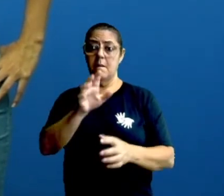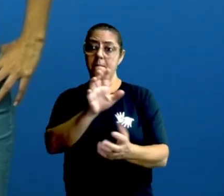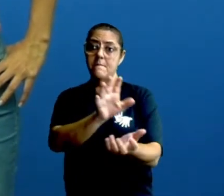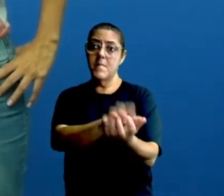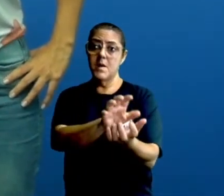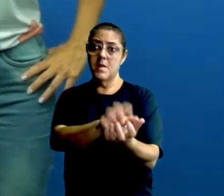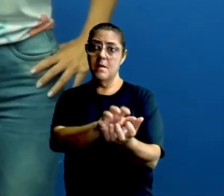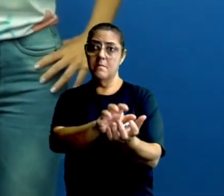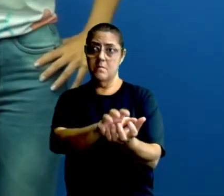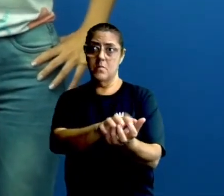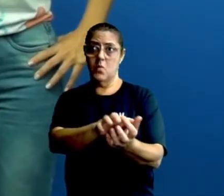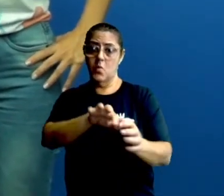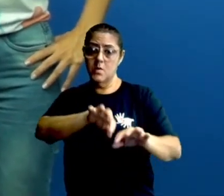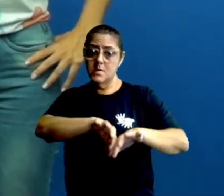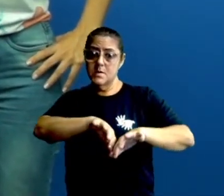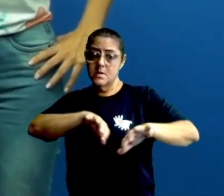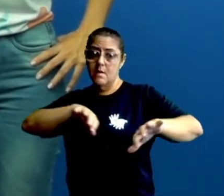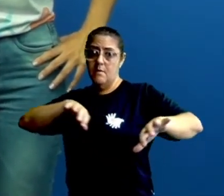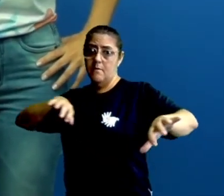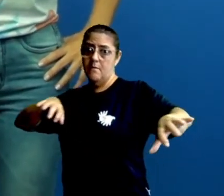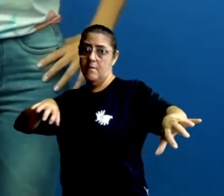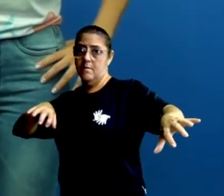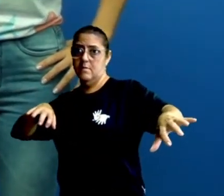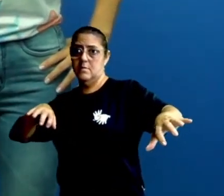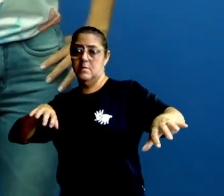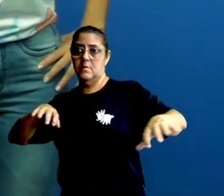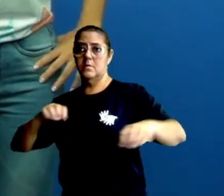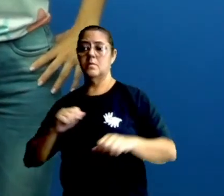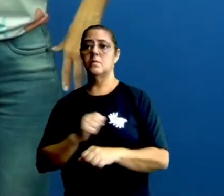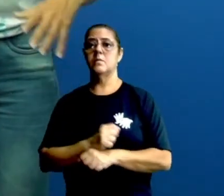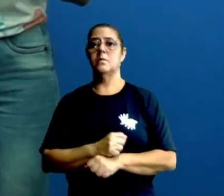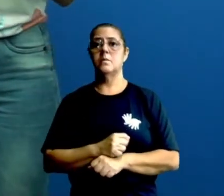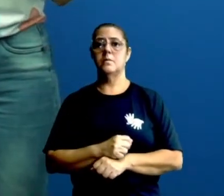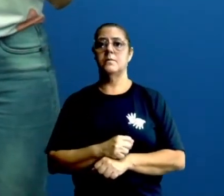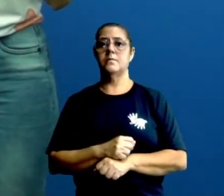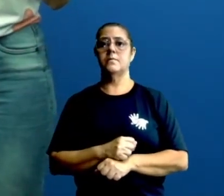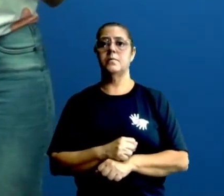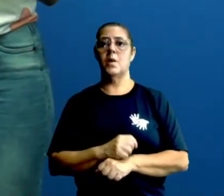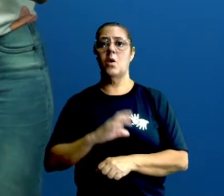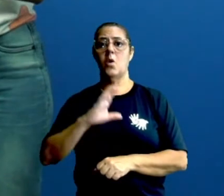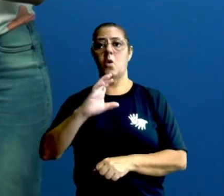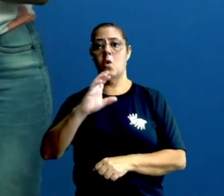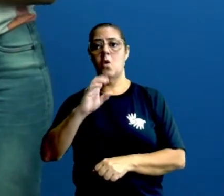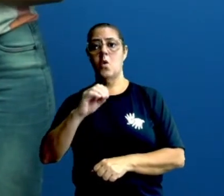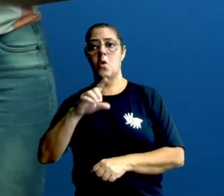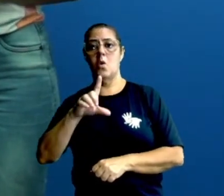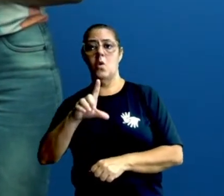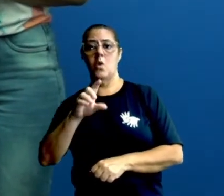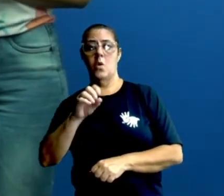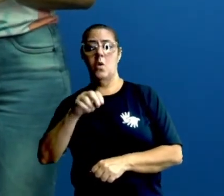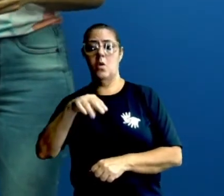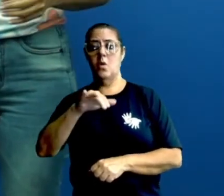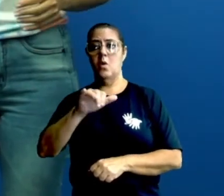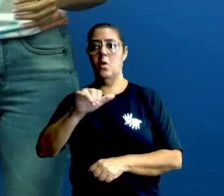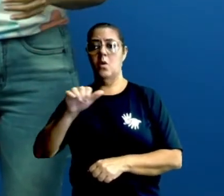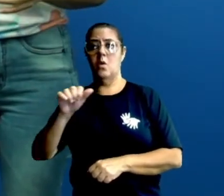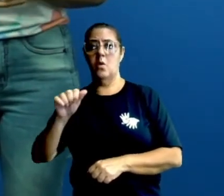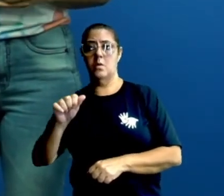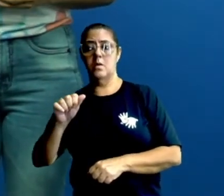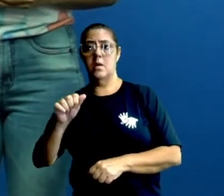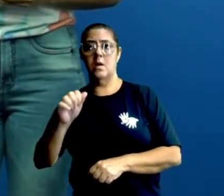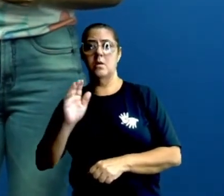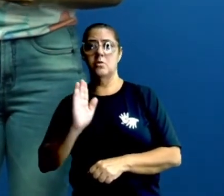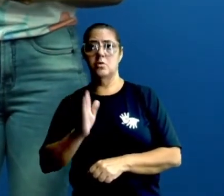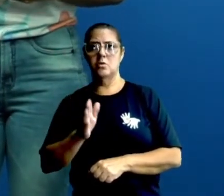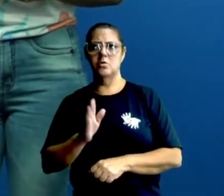se separa do restante do país, que na verdade nem é país, é colônia. Ainda, não, nesse